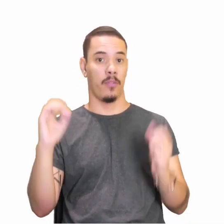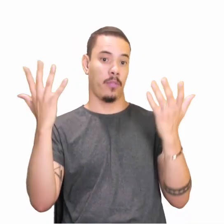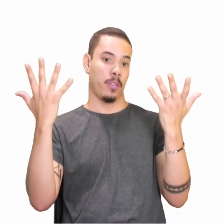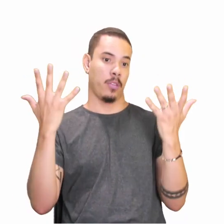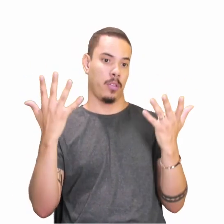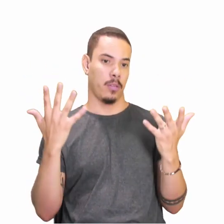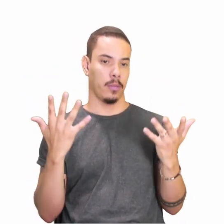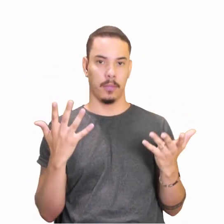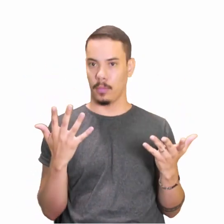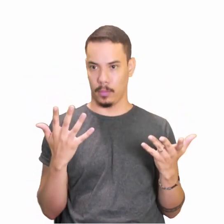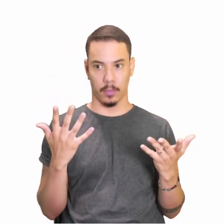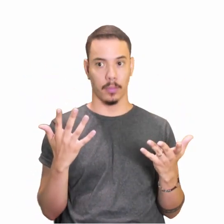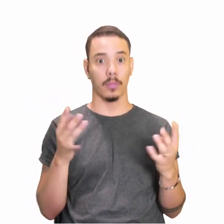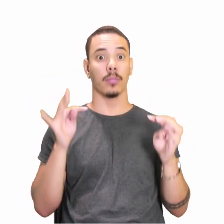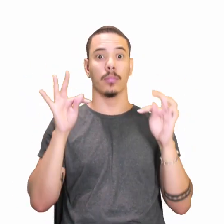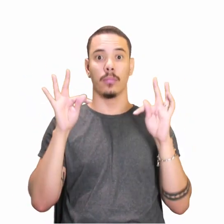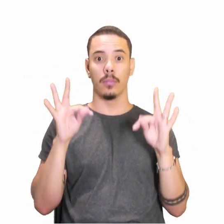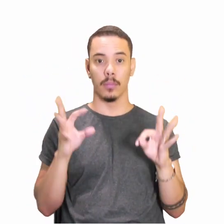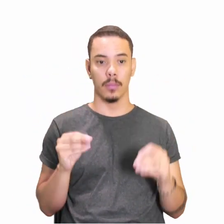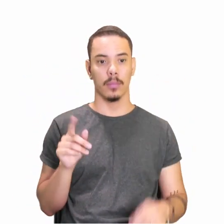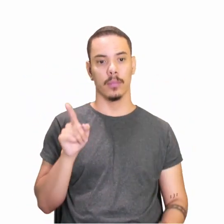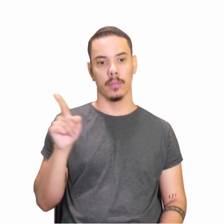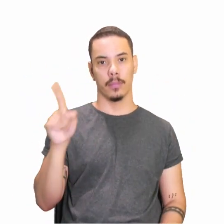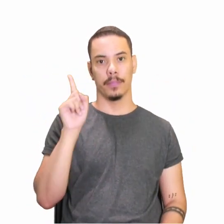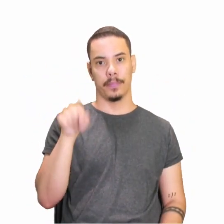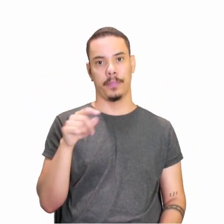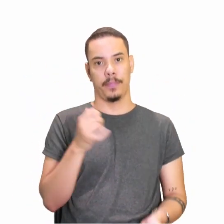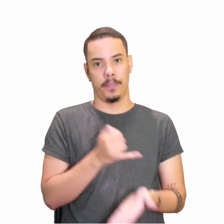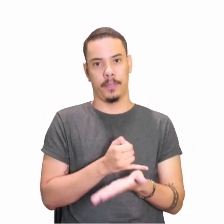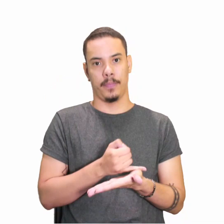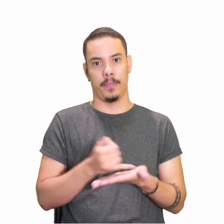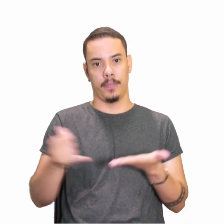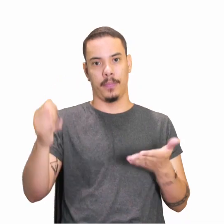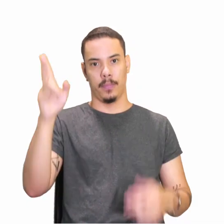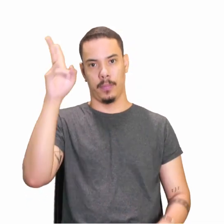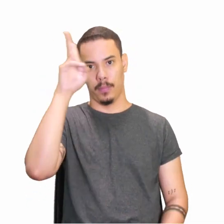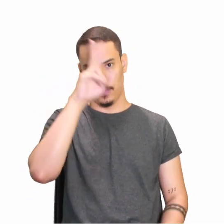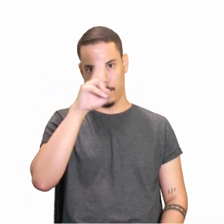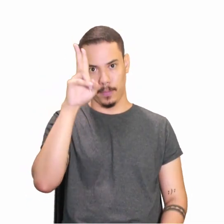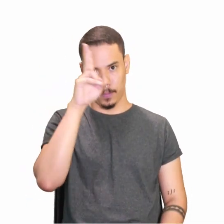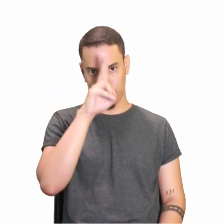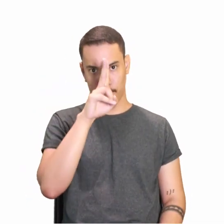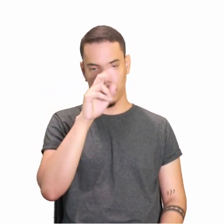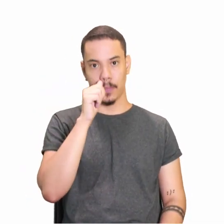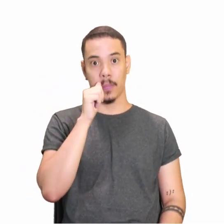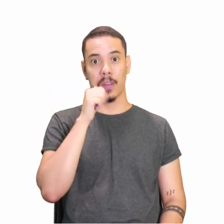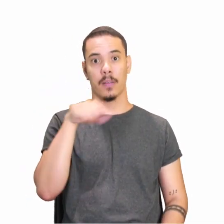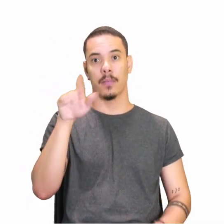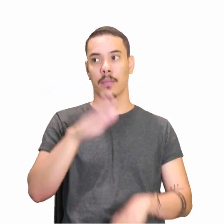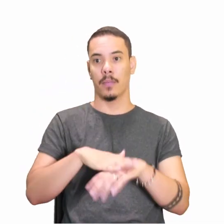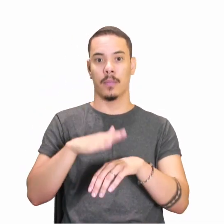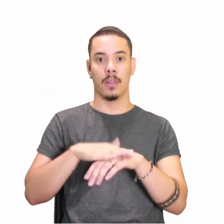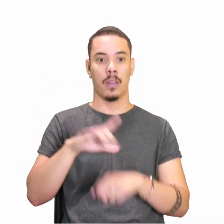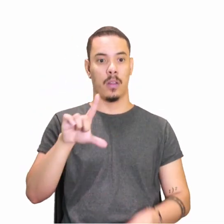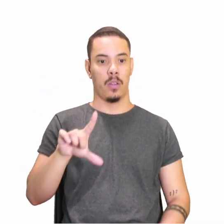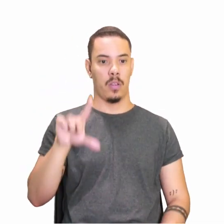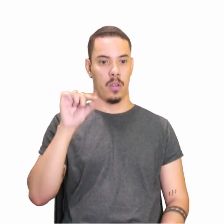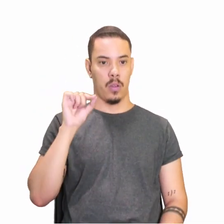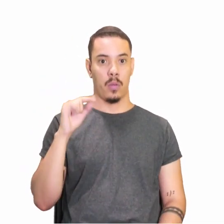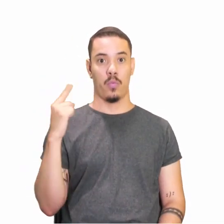festa. Tudo aqui é para iniciar a sua história, tá? Escolha